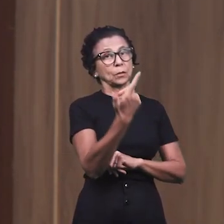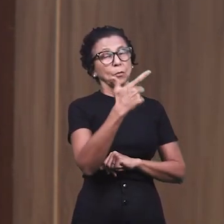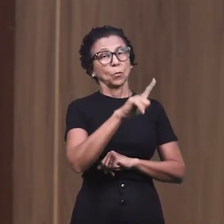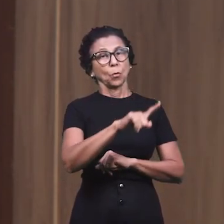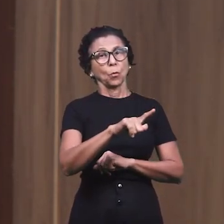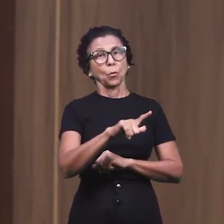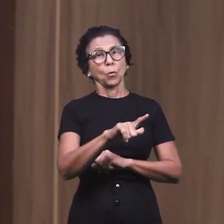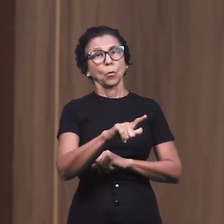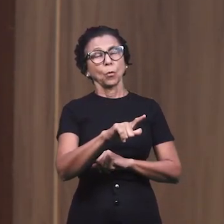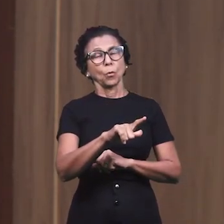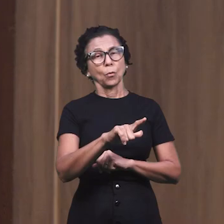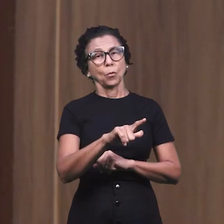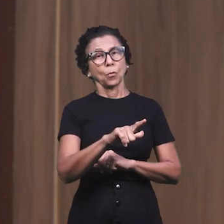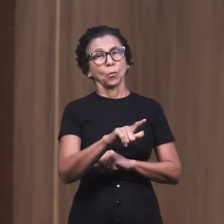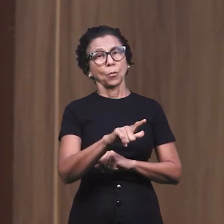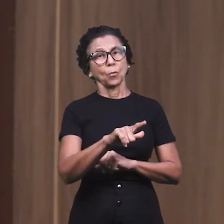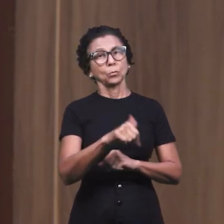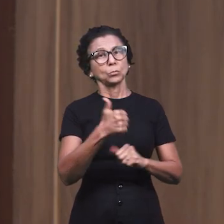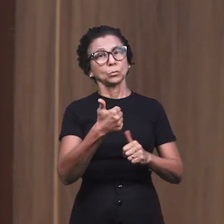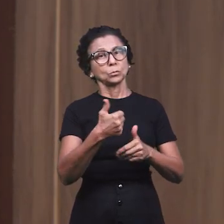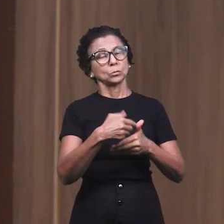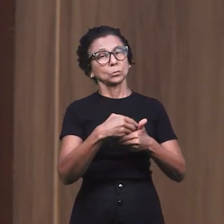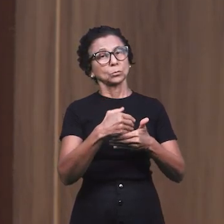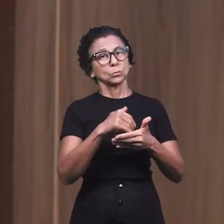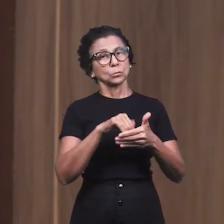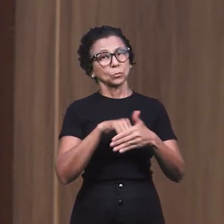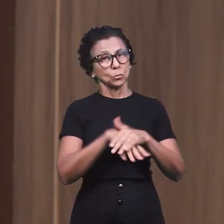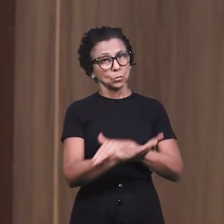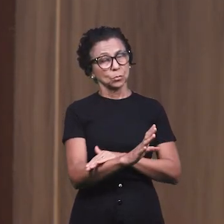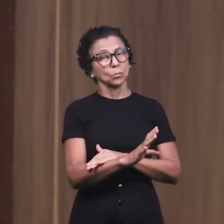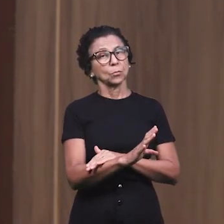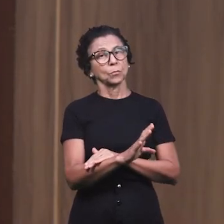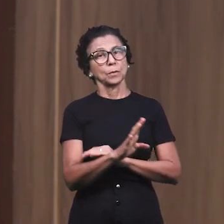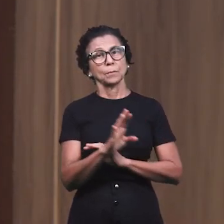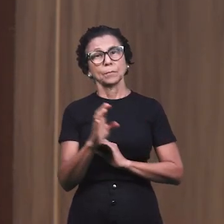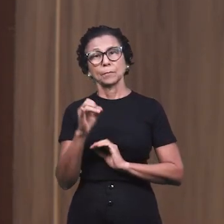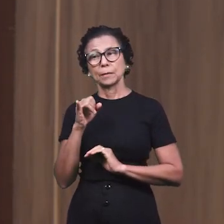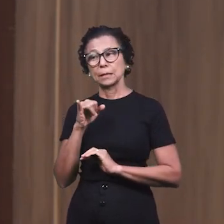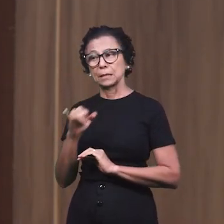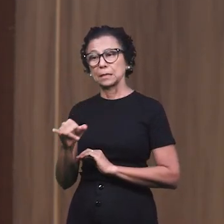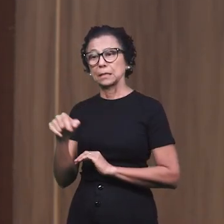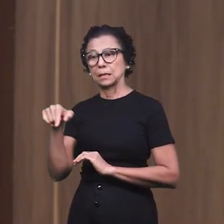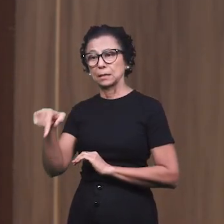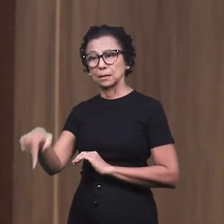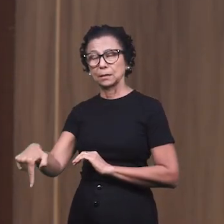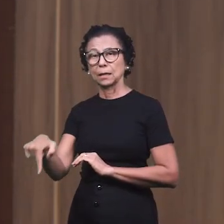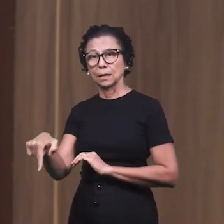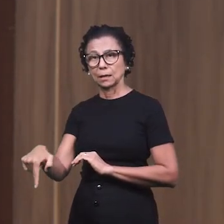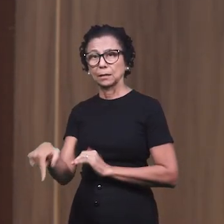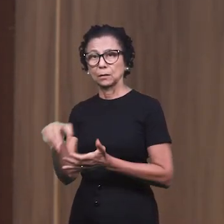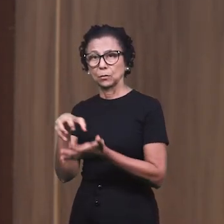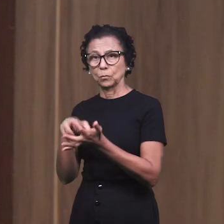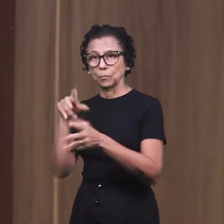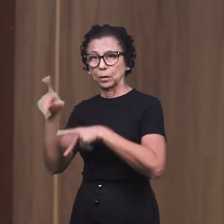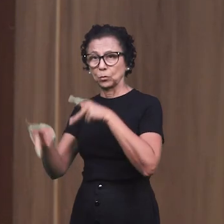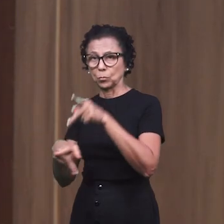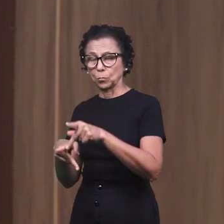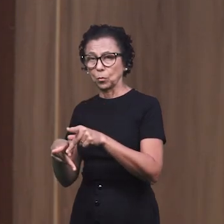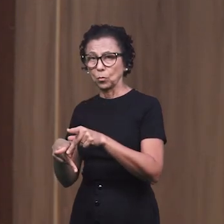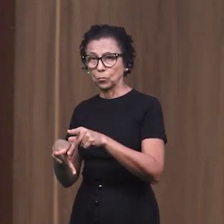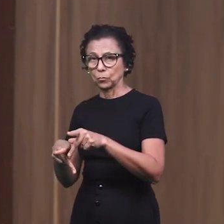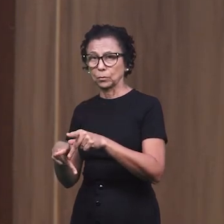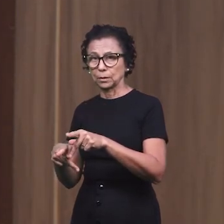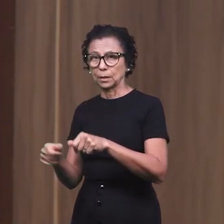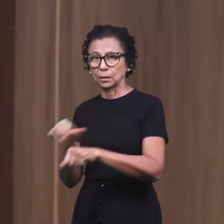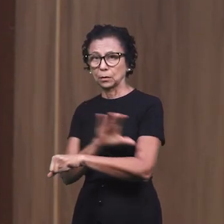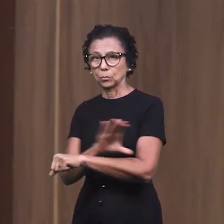e morar junto com o povo de Israel e peregrinar junto com ele no deserto, ele não cumpre os seus costumes da sua época, do seu